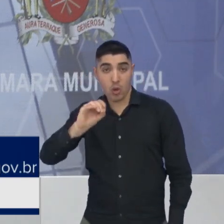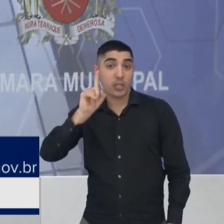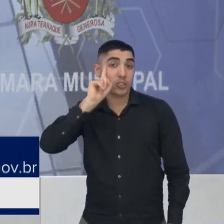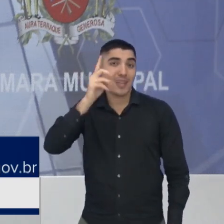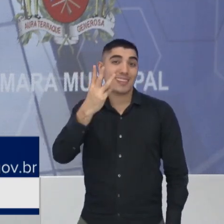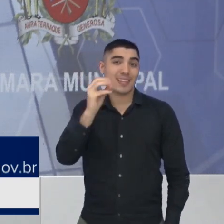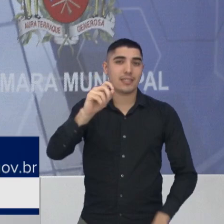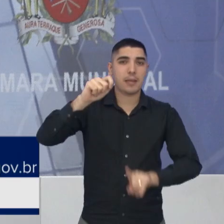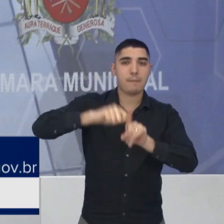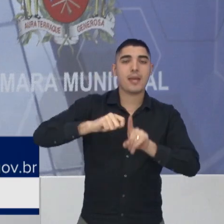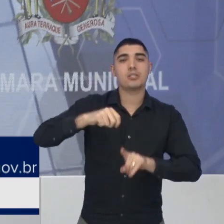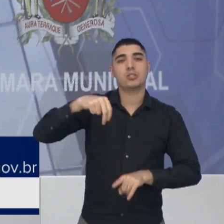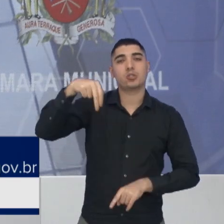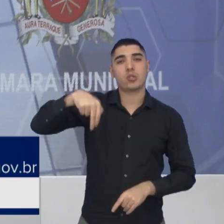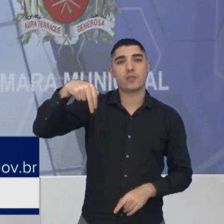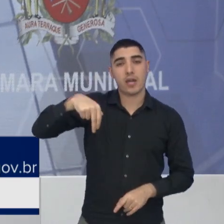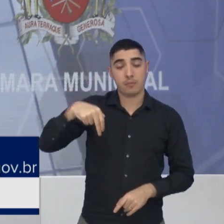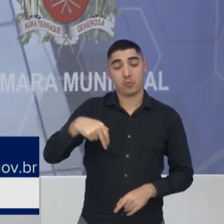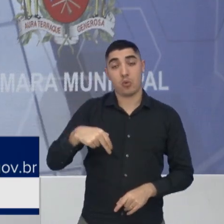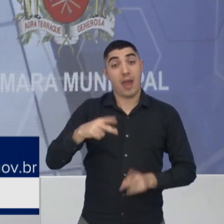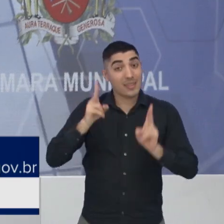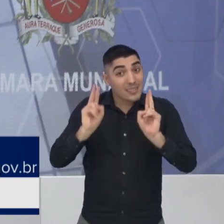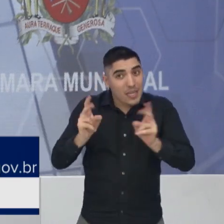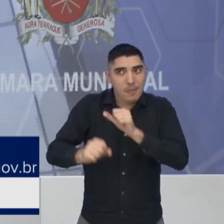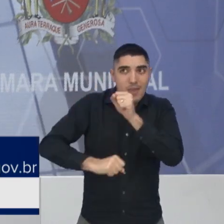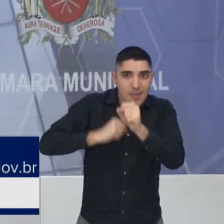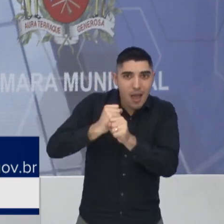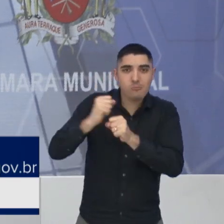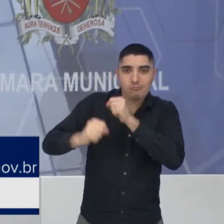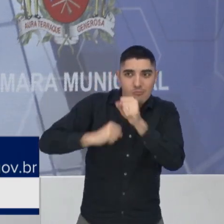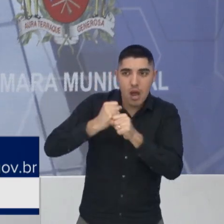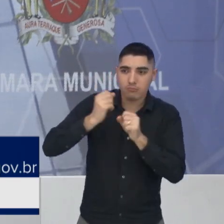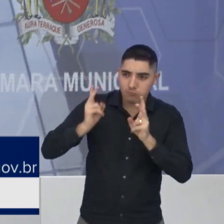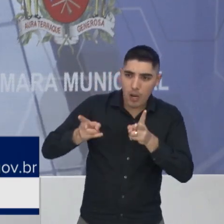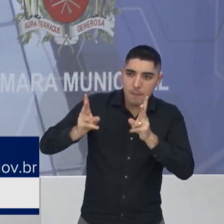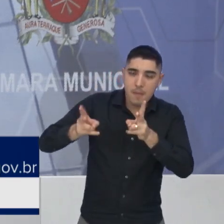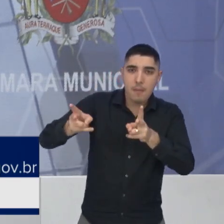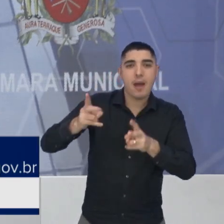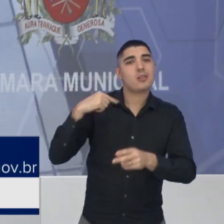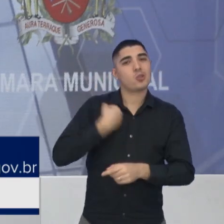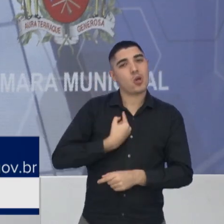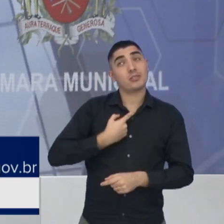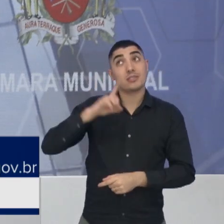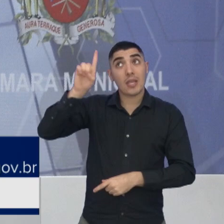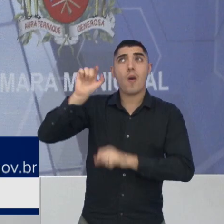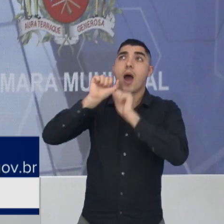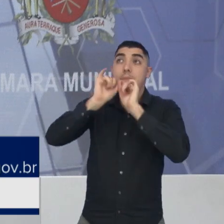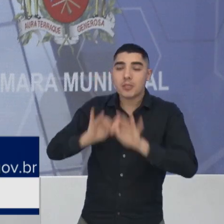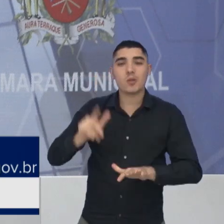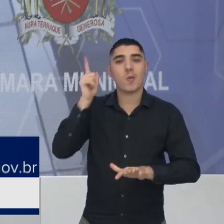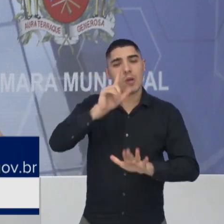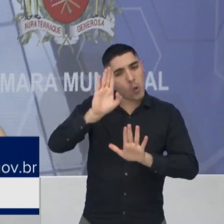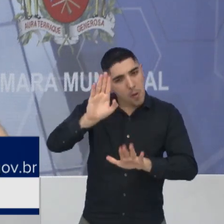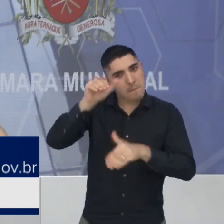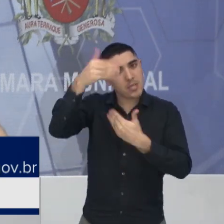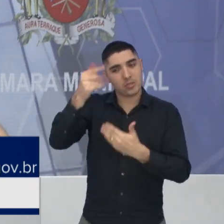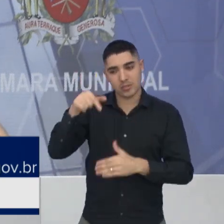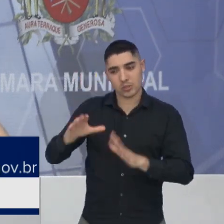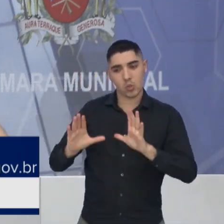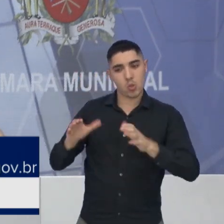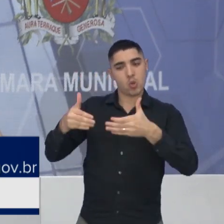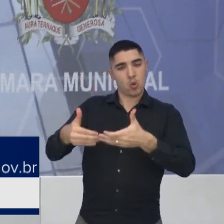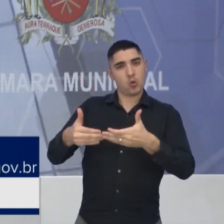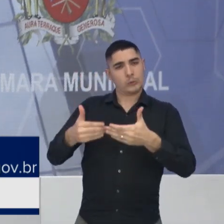todo ano poderemos, se Deus quiser, homenagear esse grupo que trabalha tanto,